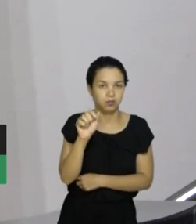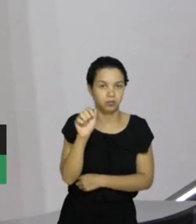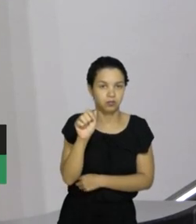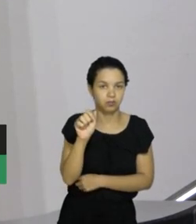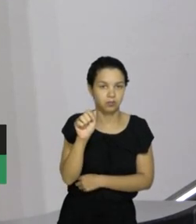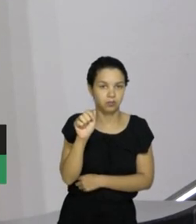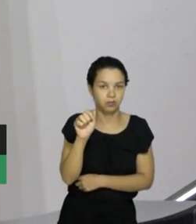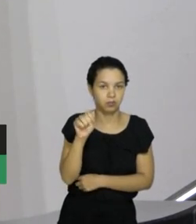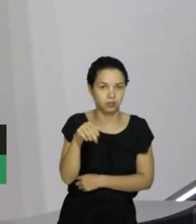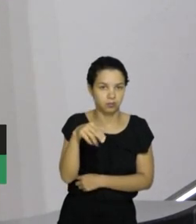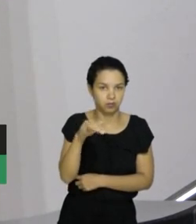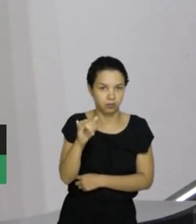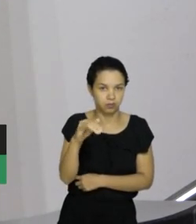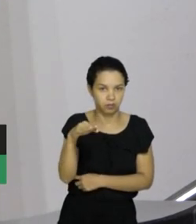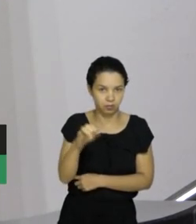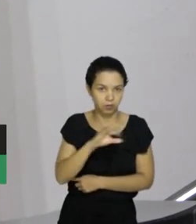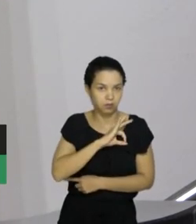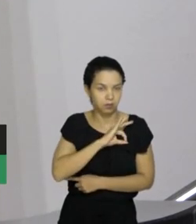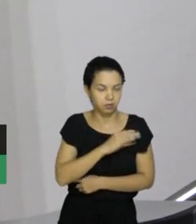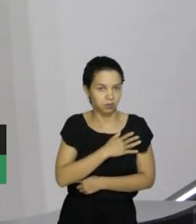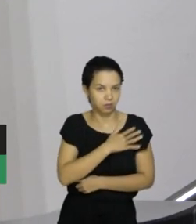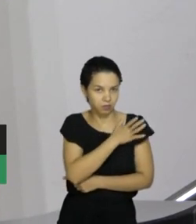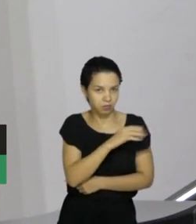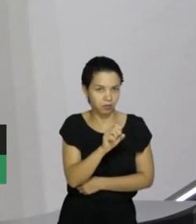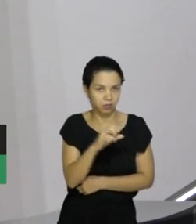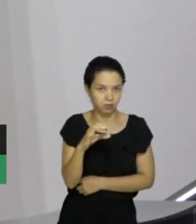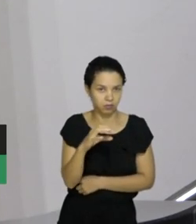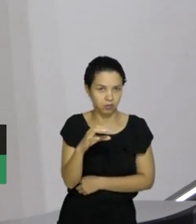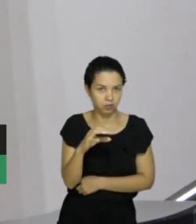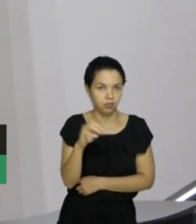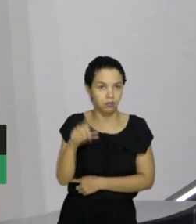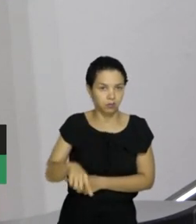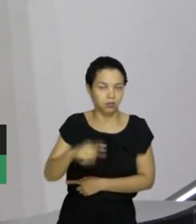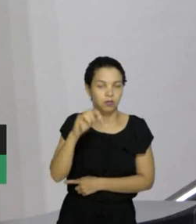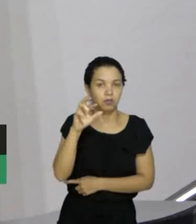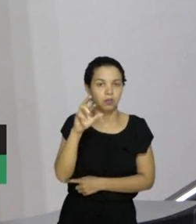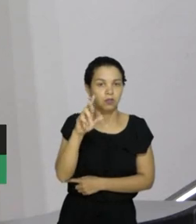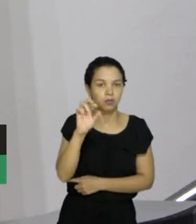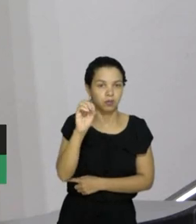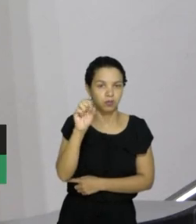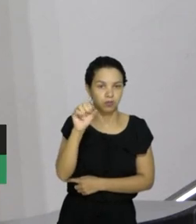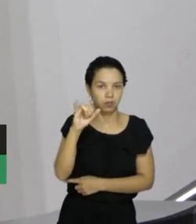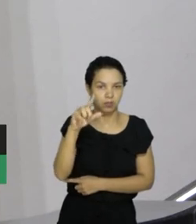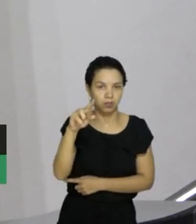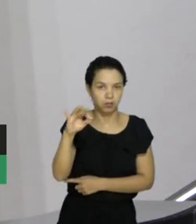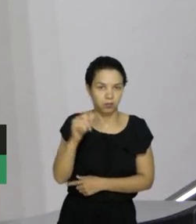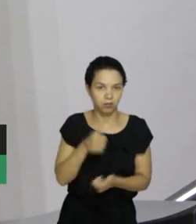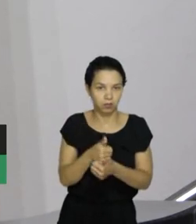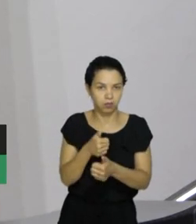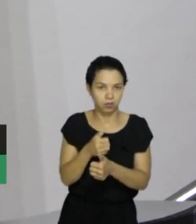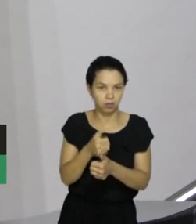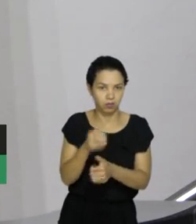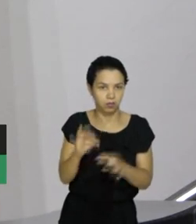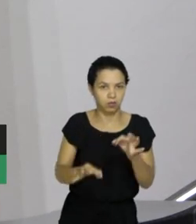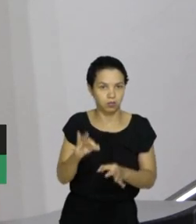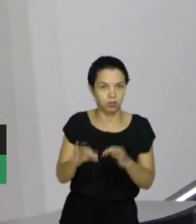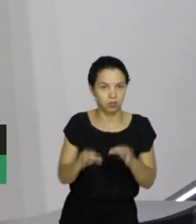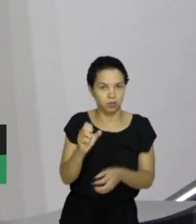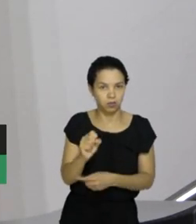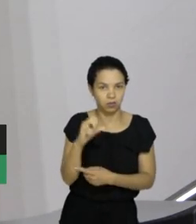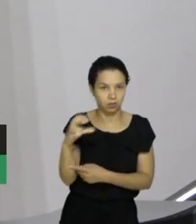Polícia Militar de Santa Catarina a Rosilene Silveira do Tribunal de Justiça de Santa Catarina